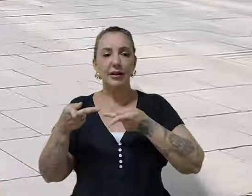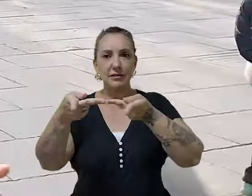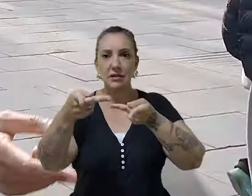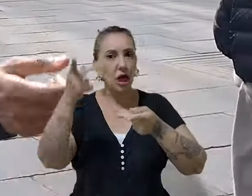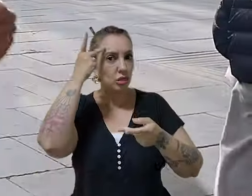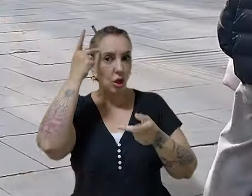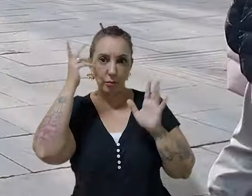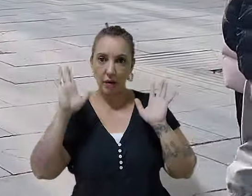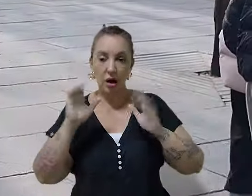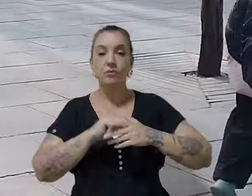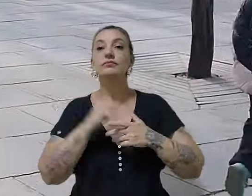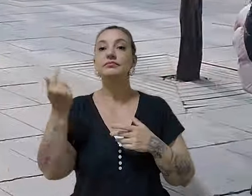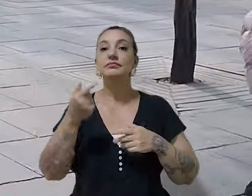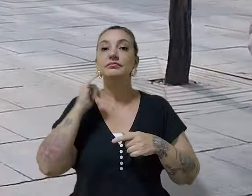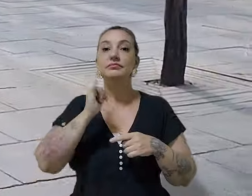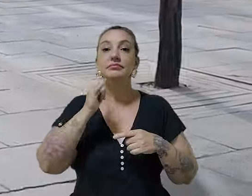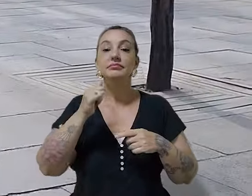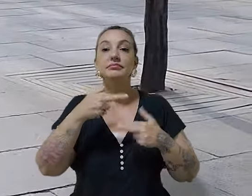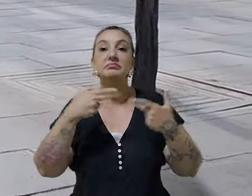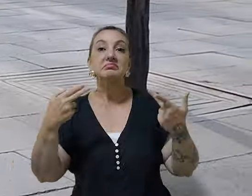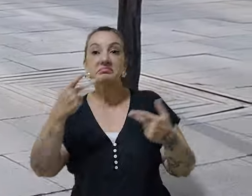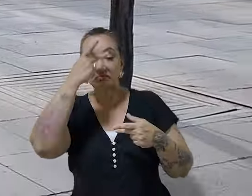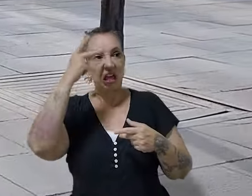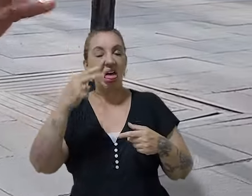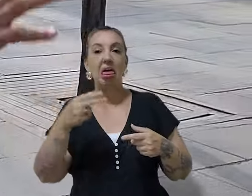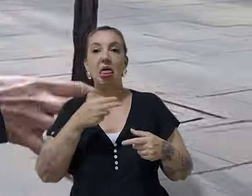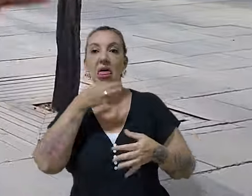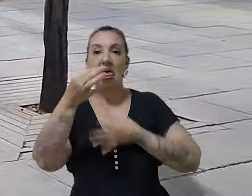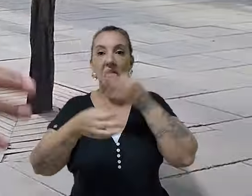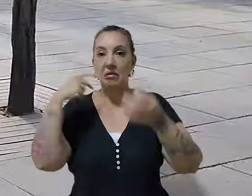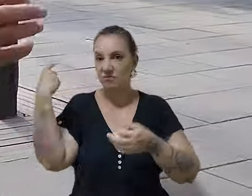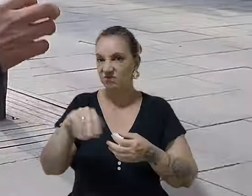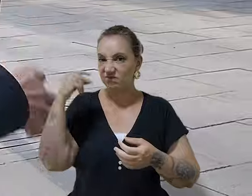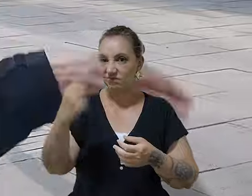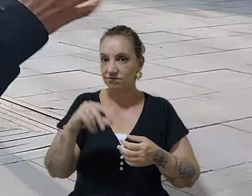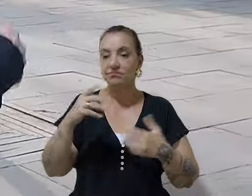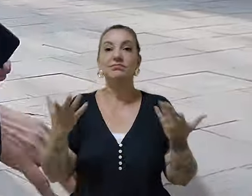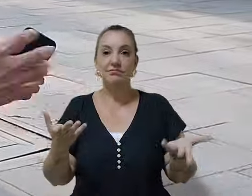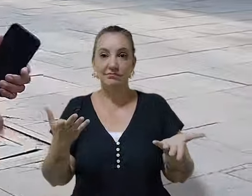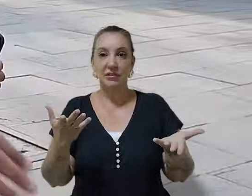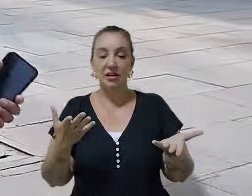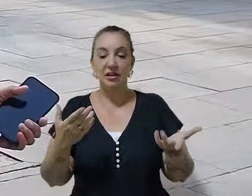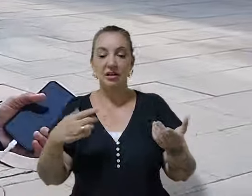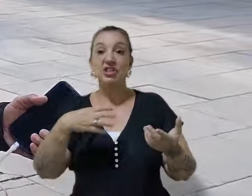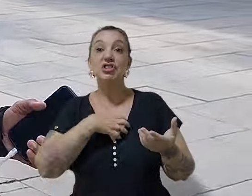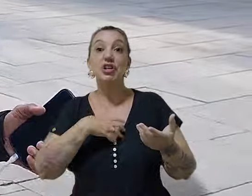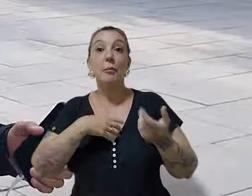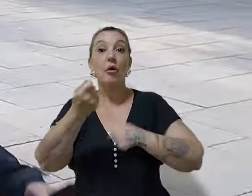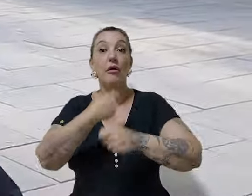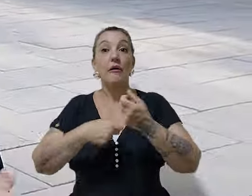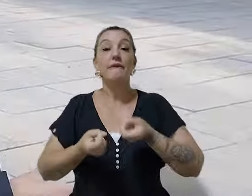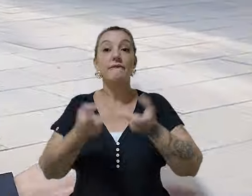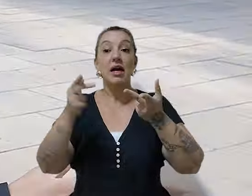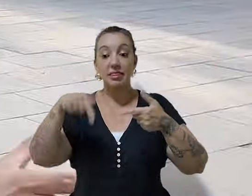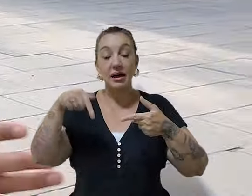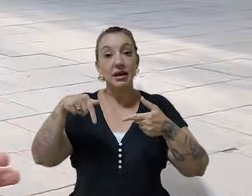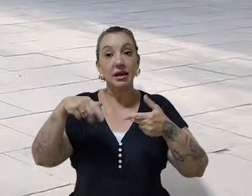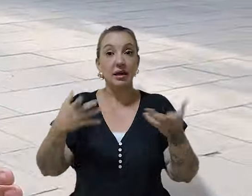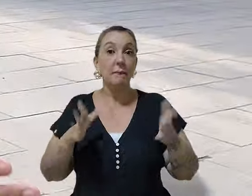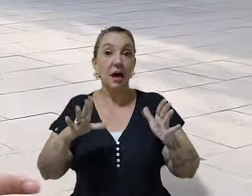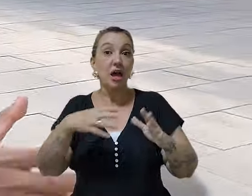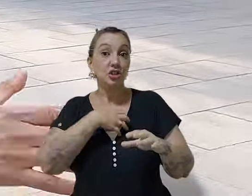normal. A gente está falando isso porque muita gente critica esse tipo de comércio aqui no templo,